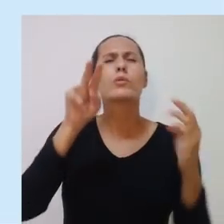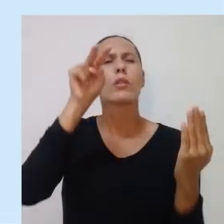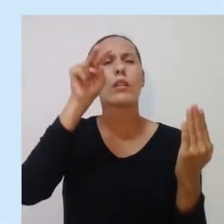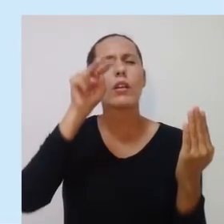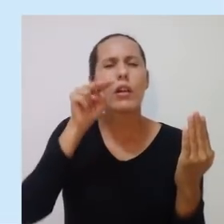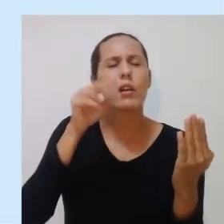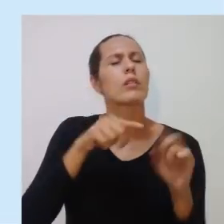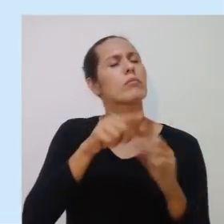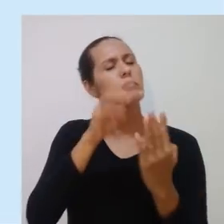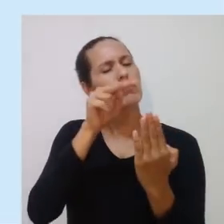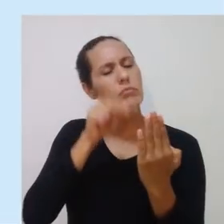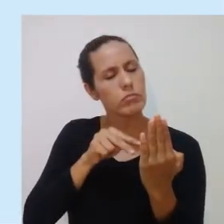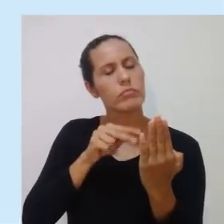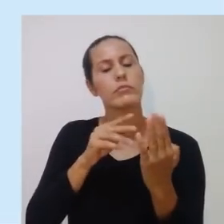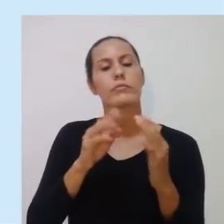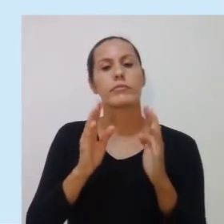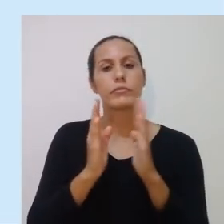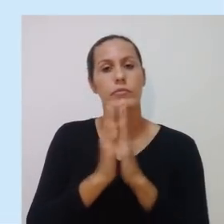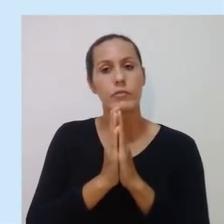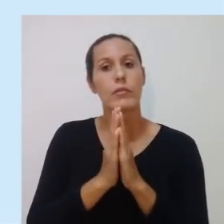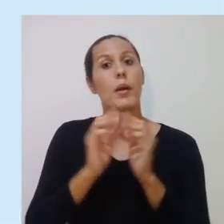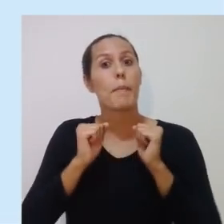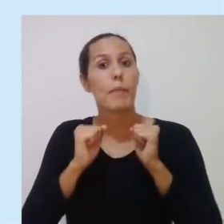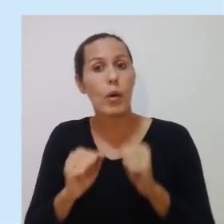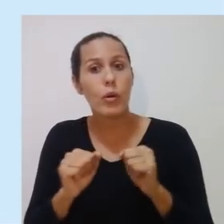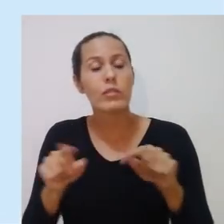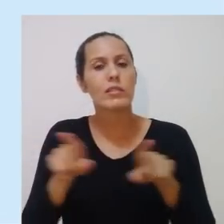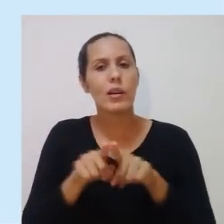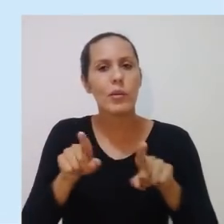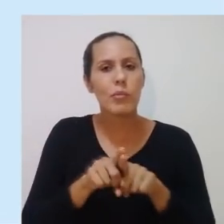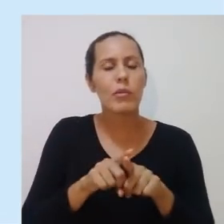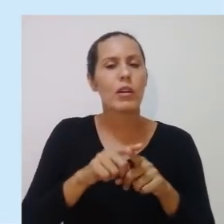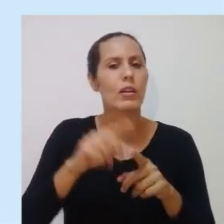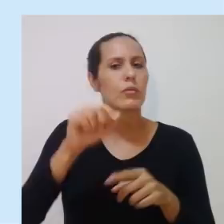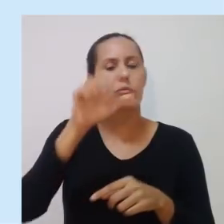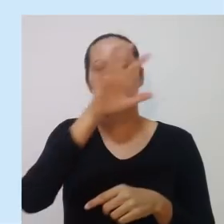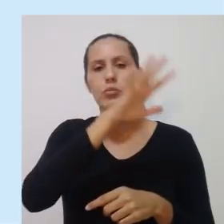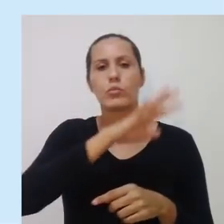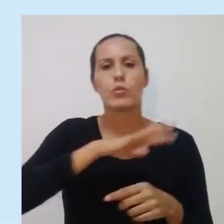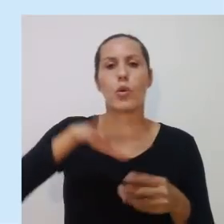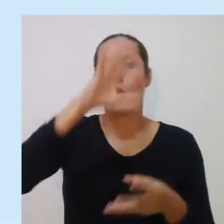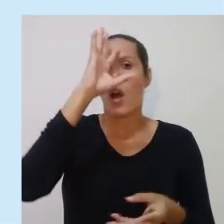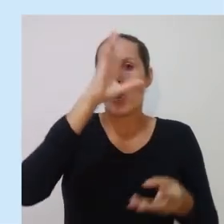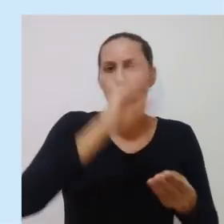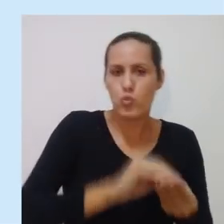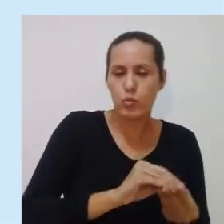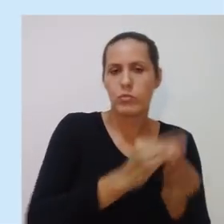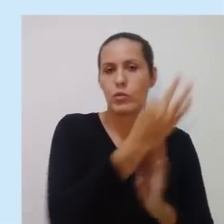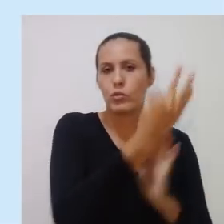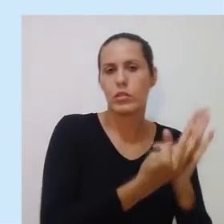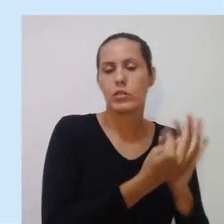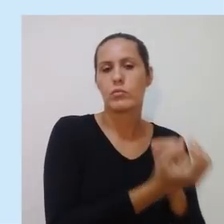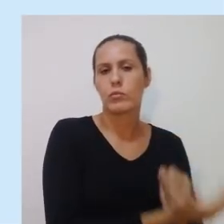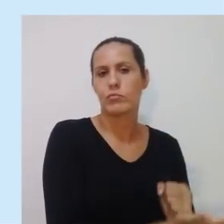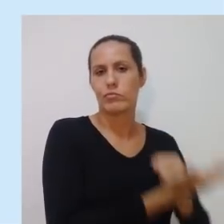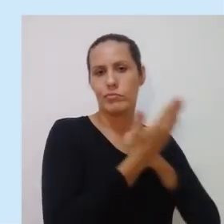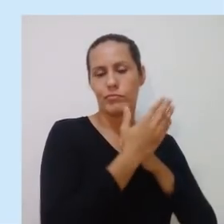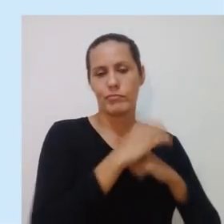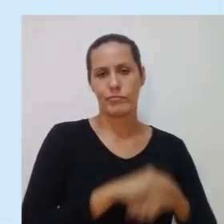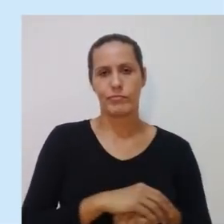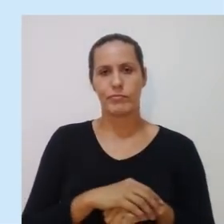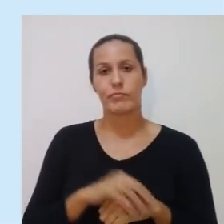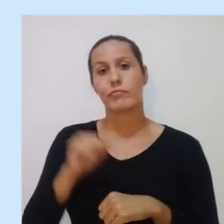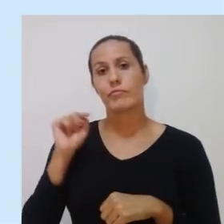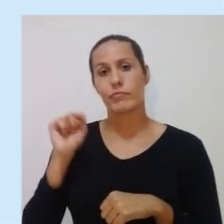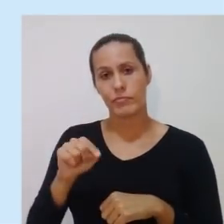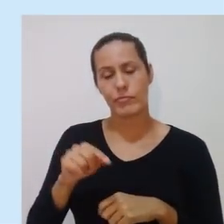cuidado, sabendo que ali pode e geralmente está um grande resumo do que o texto vai nos trazer adiante.